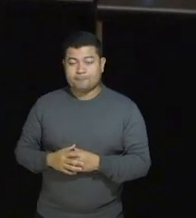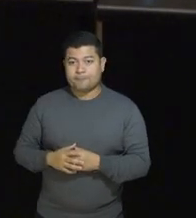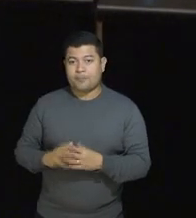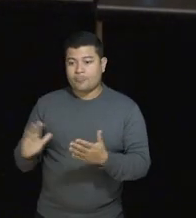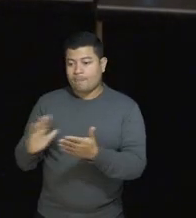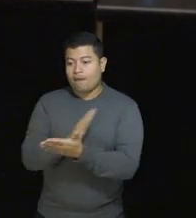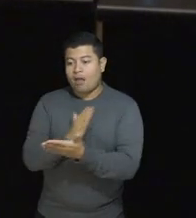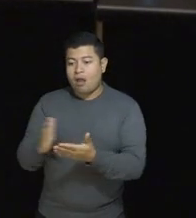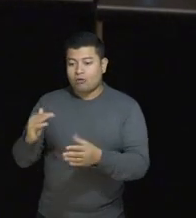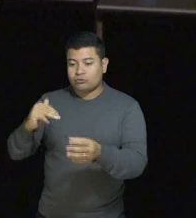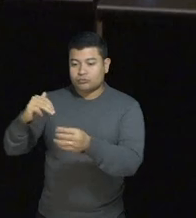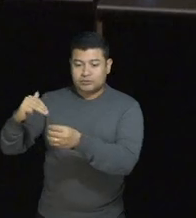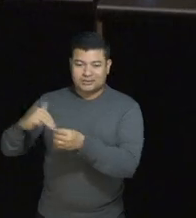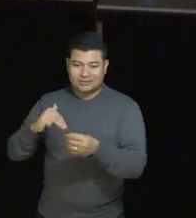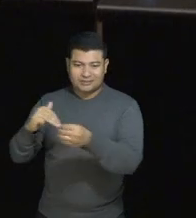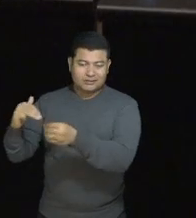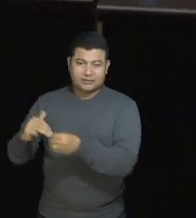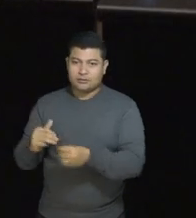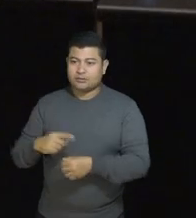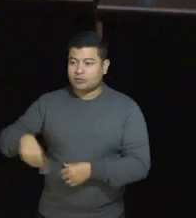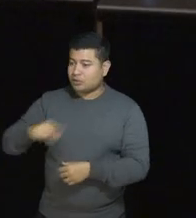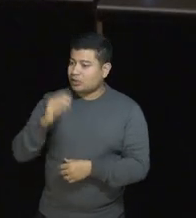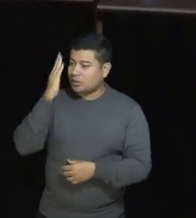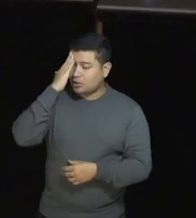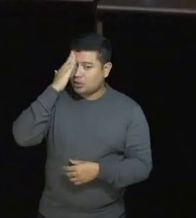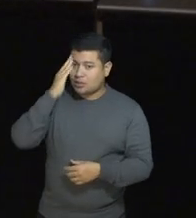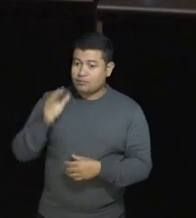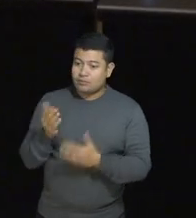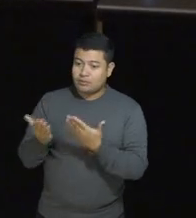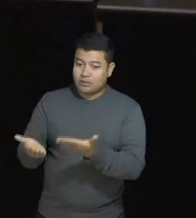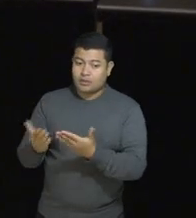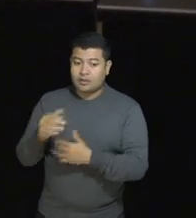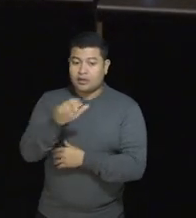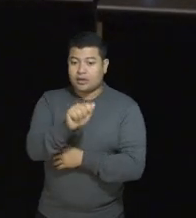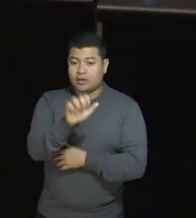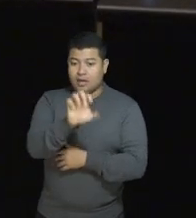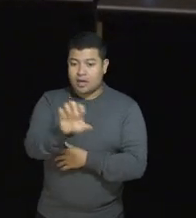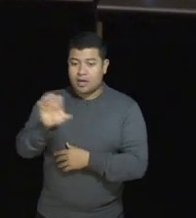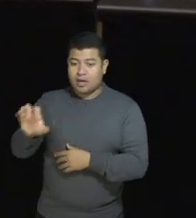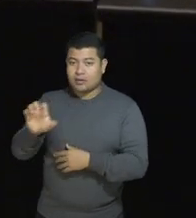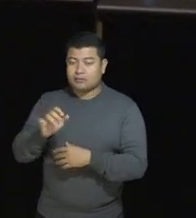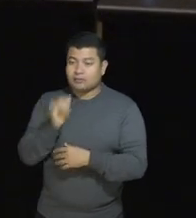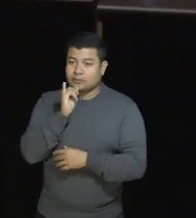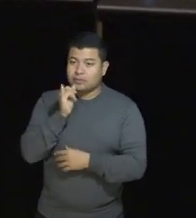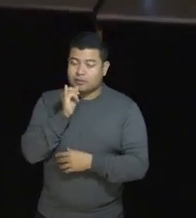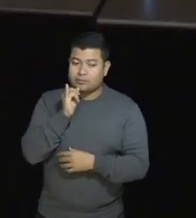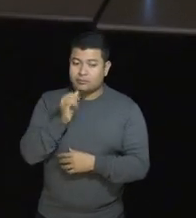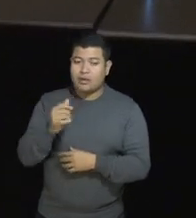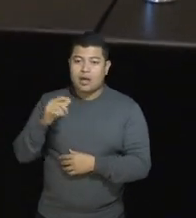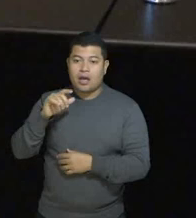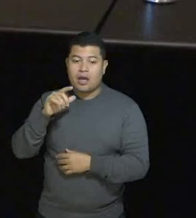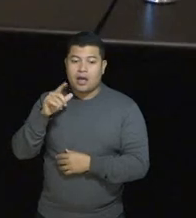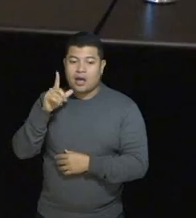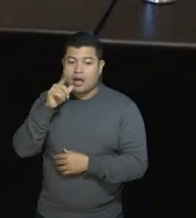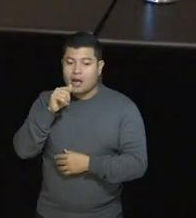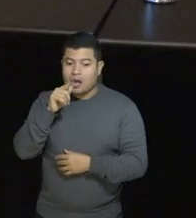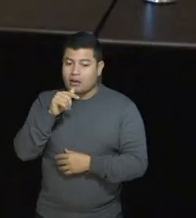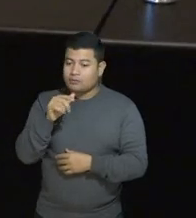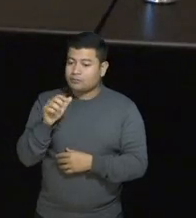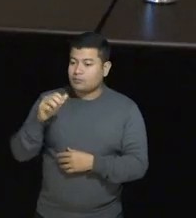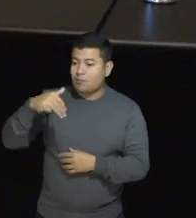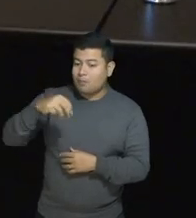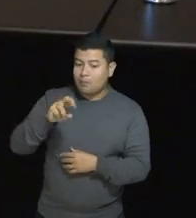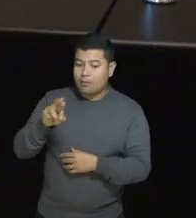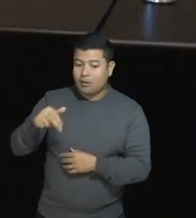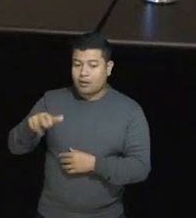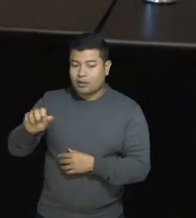gente sabe que eles também contemplam no AEE o TDAH, é o caso de Águas Mornas, é o caso de Concórdia